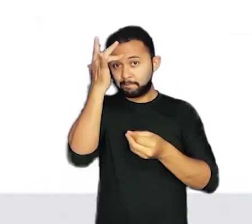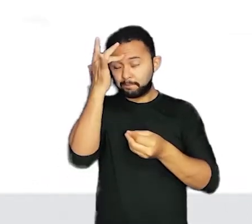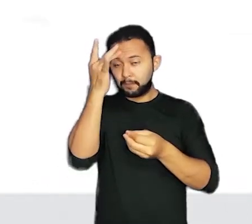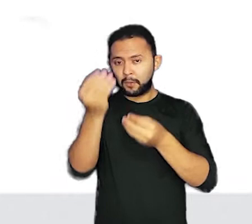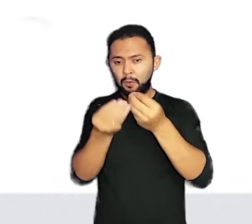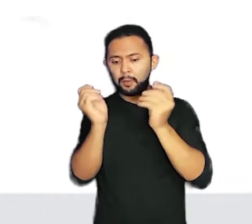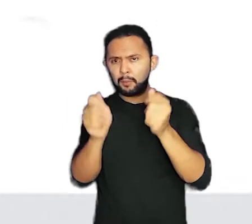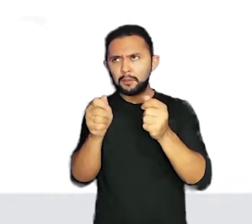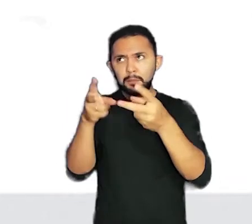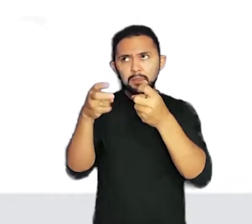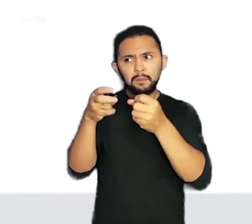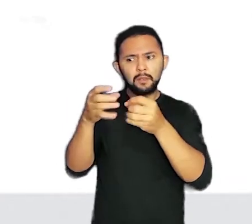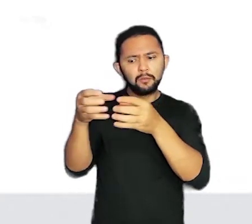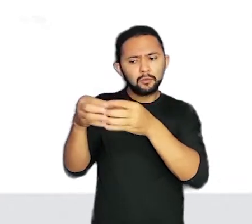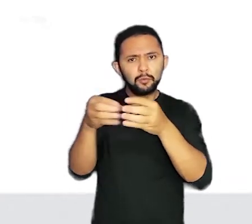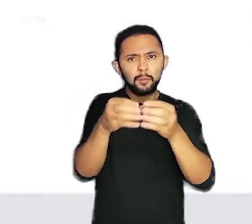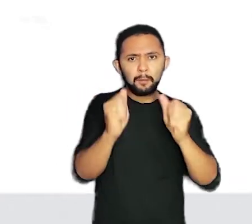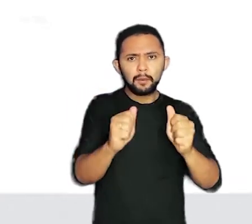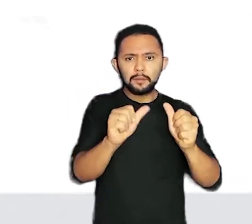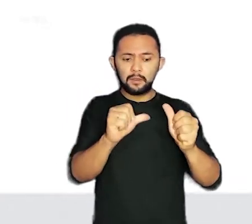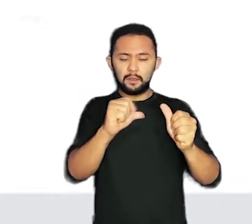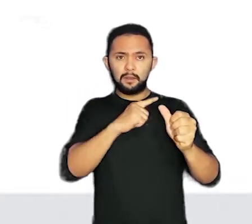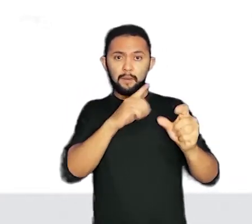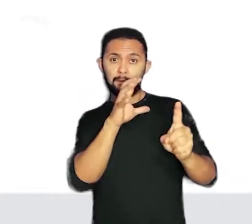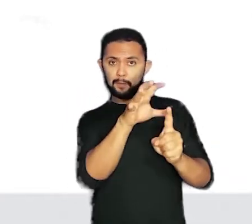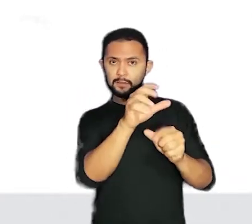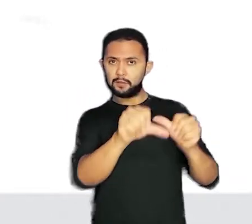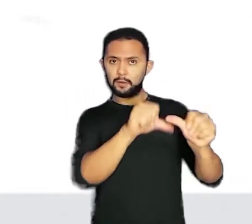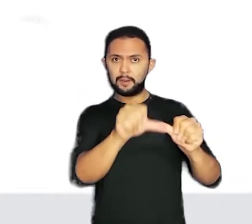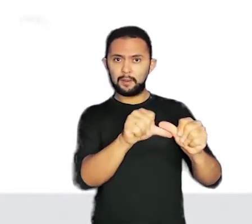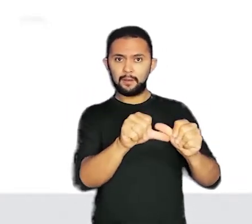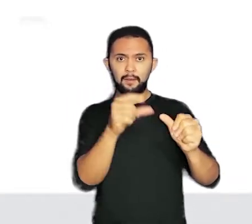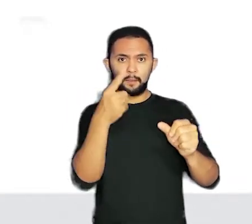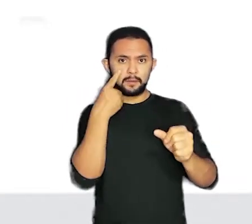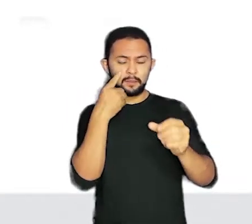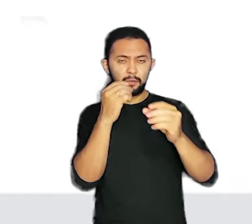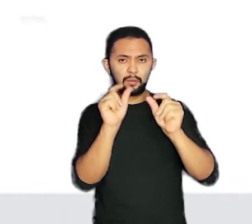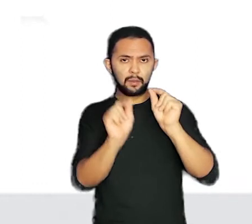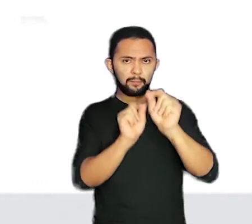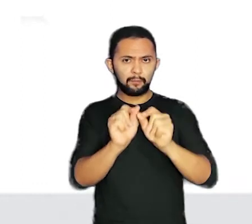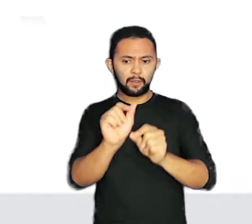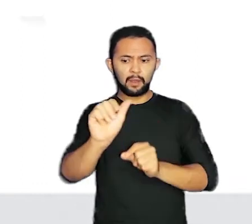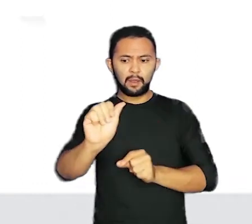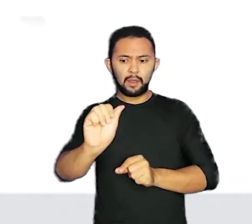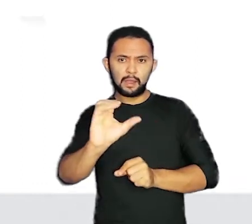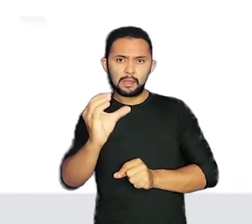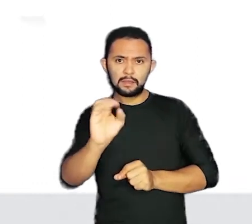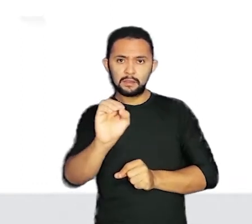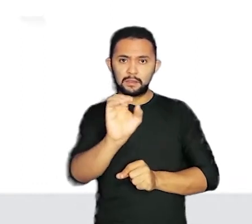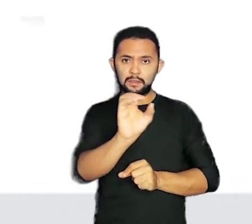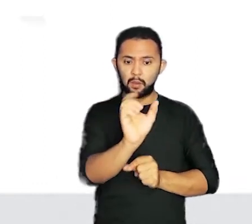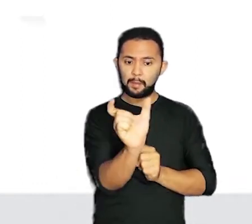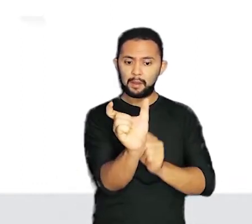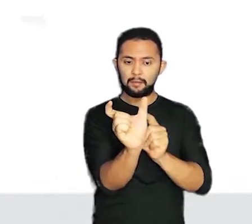todas que terminam com são, pertencem à classe de invariáveis, aquelas que não vão variar, não vão sofrer alterações, tá bom? Então é